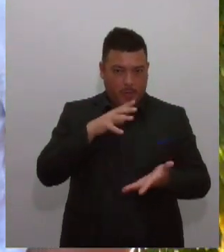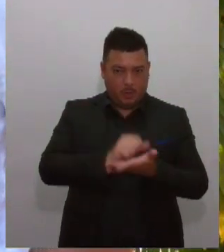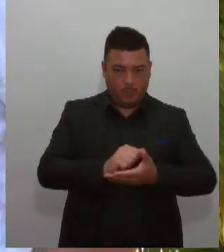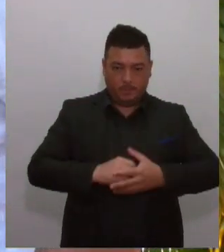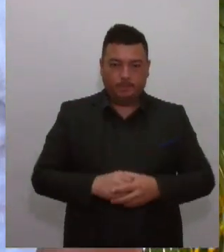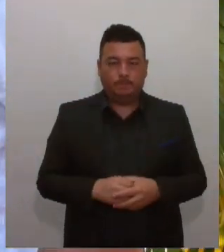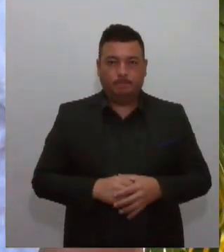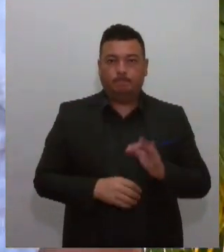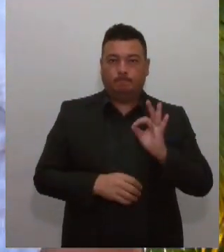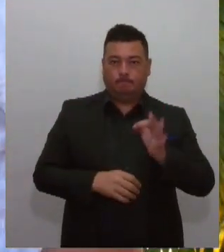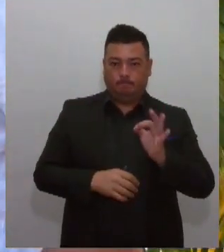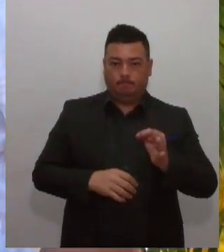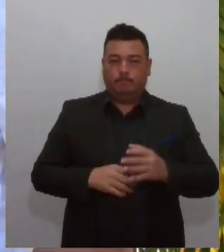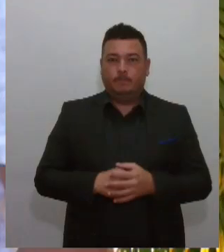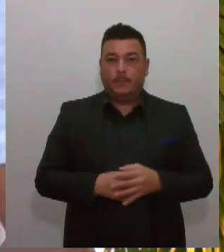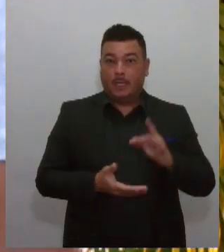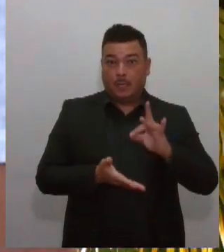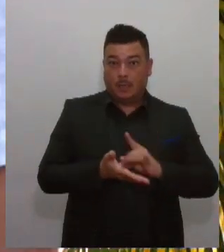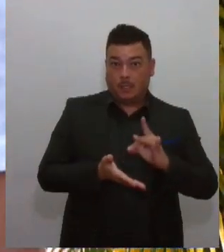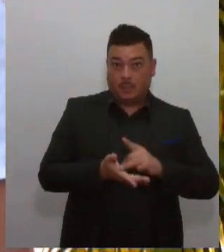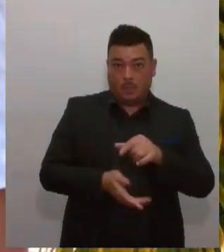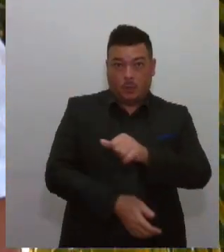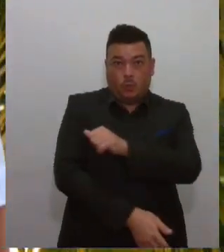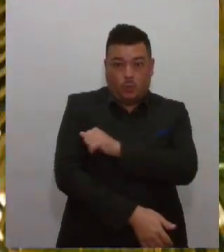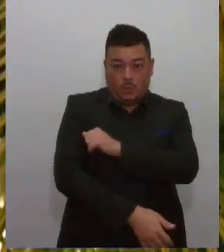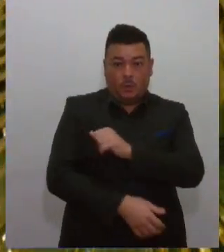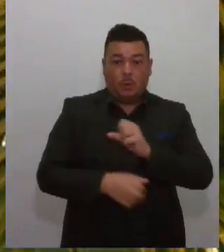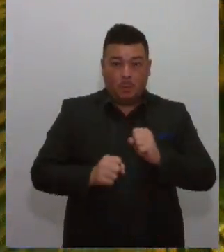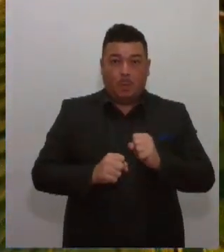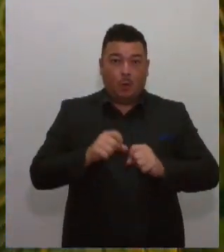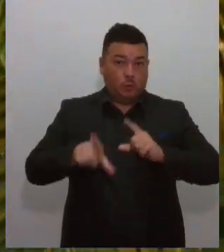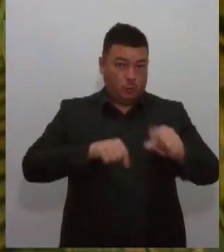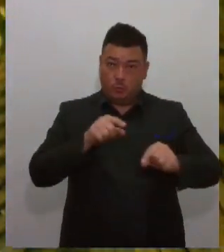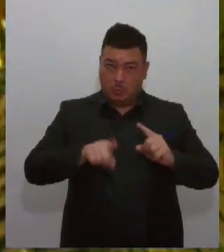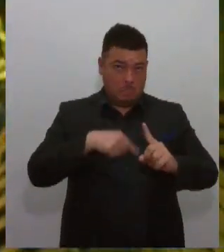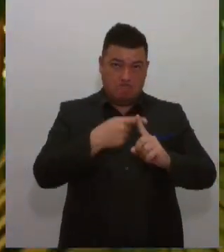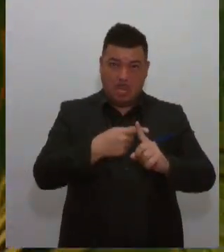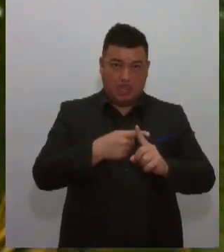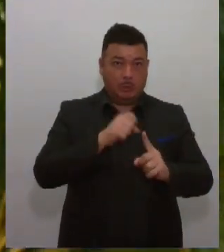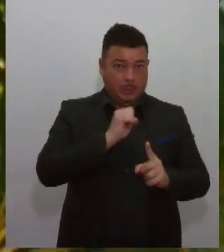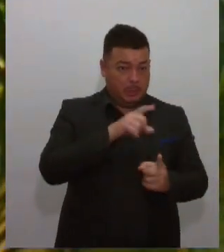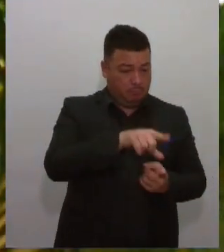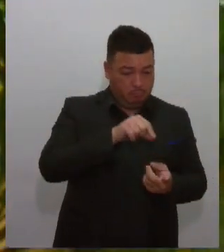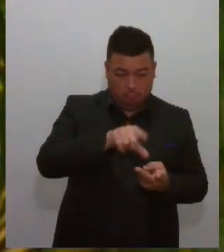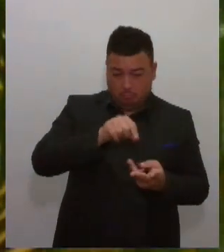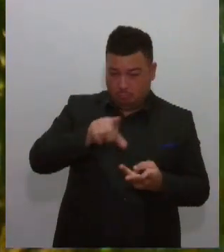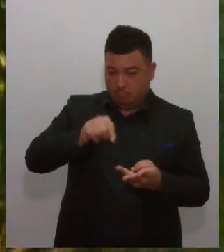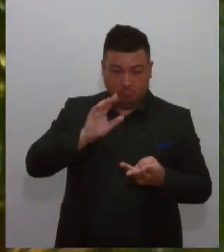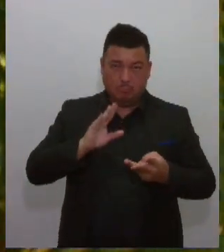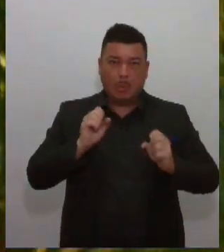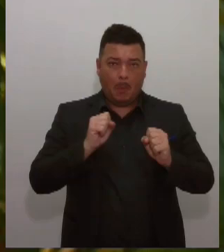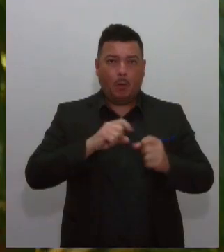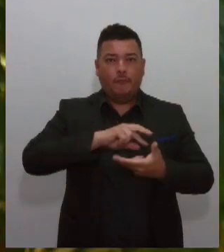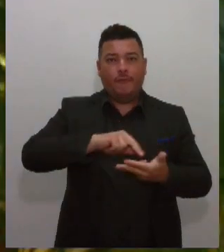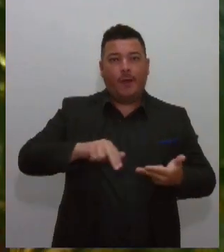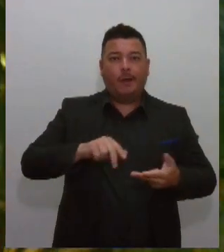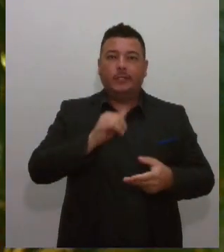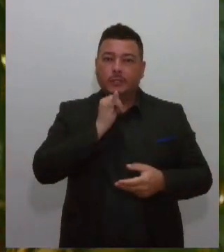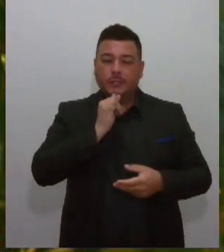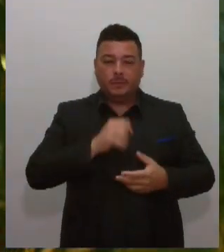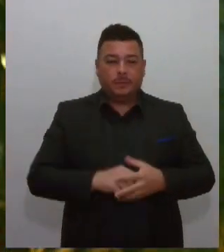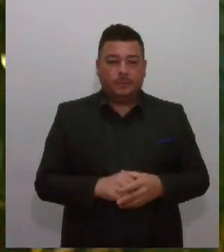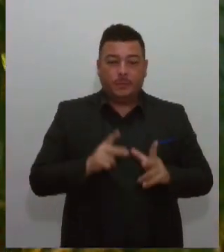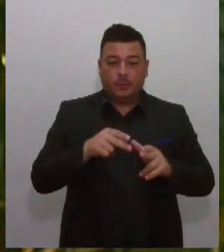Na verdade, o estudante ele pode selecionar mais de um tipo de auxílio. Então, nós temos vários tipos de estudante que, de acordo com o